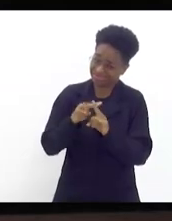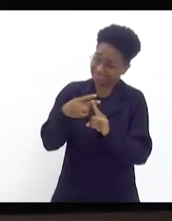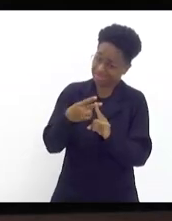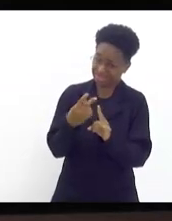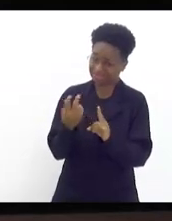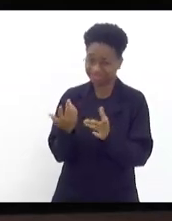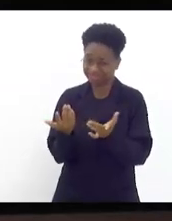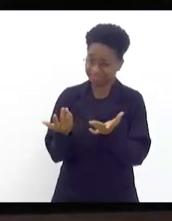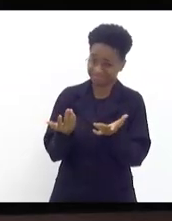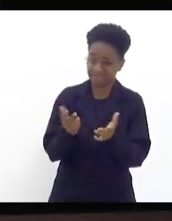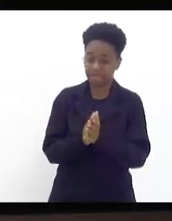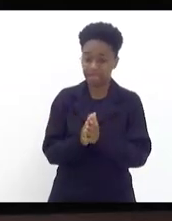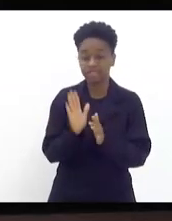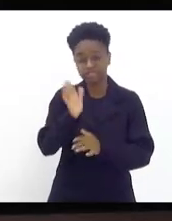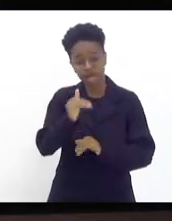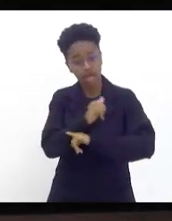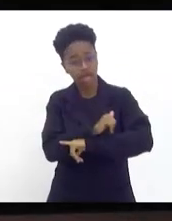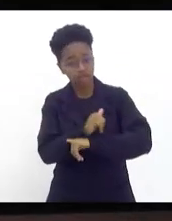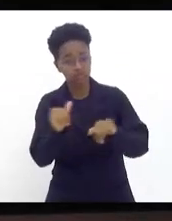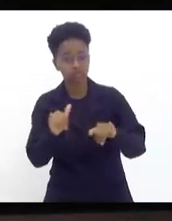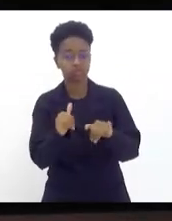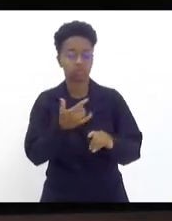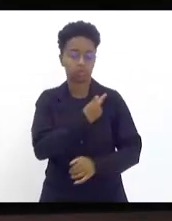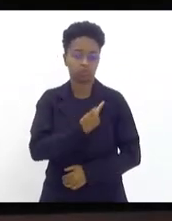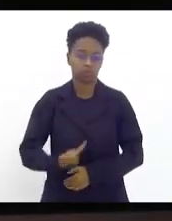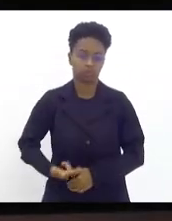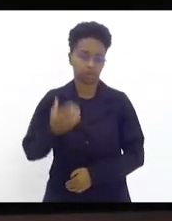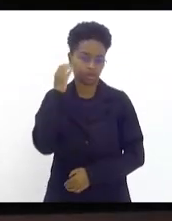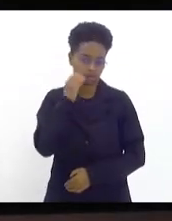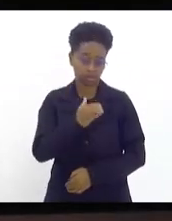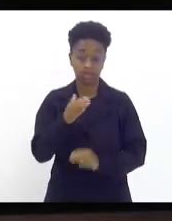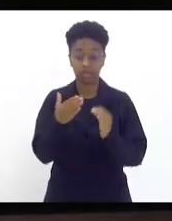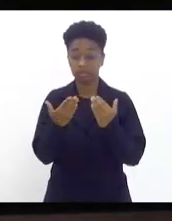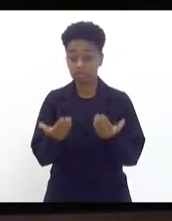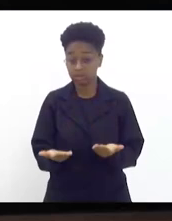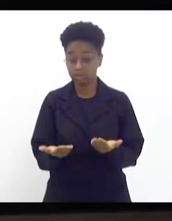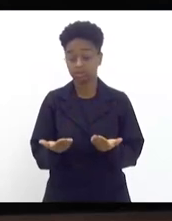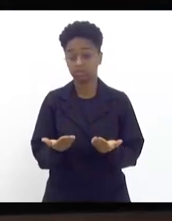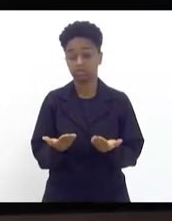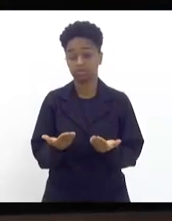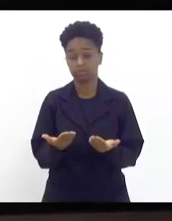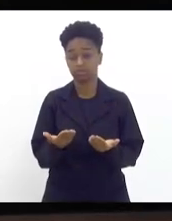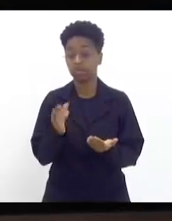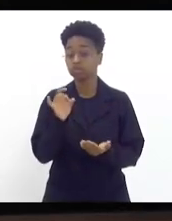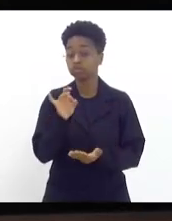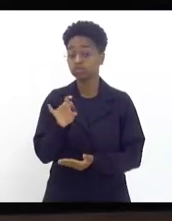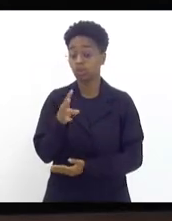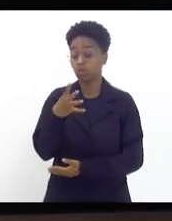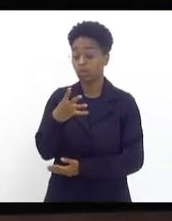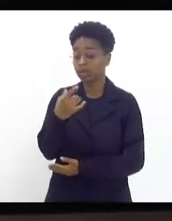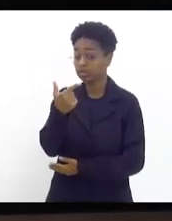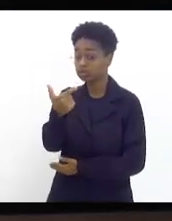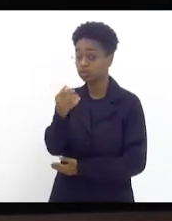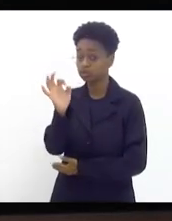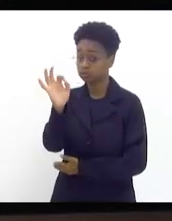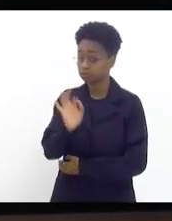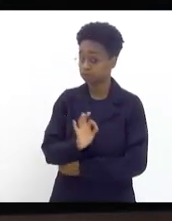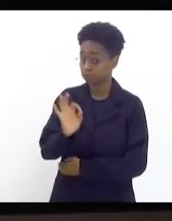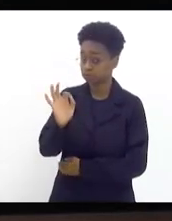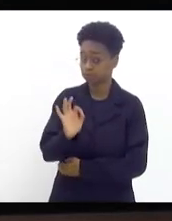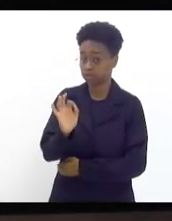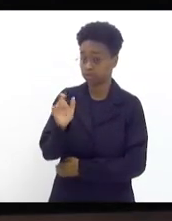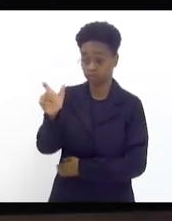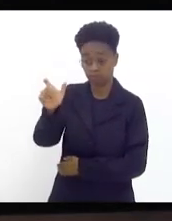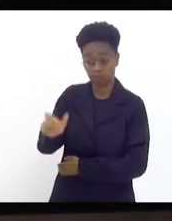anunciado né pelo governo Cláudio Castro então é somente 42% dos profissionais